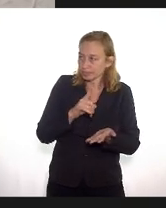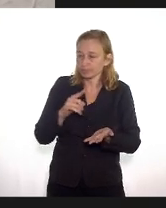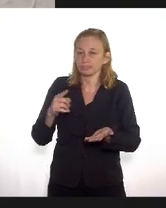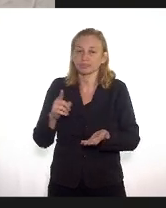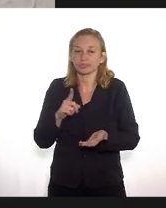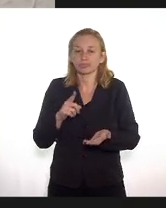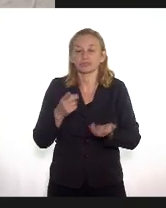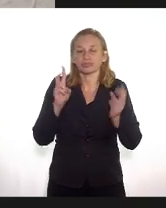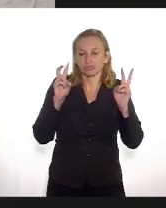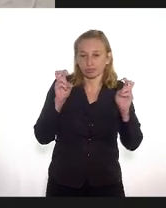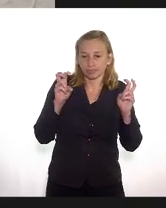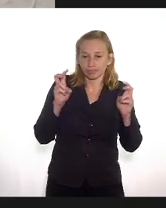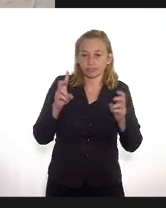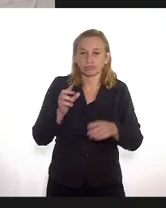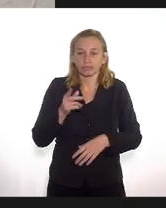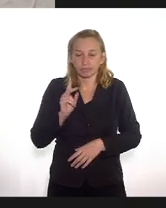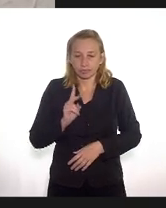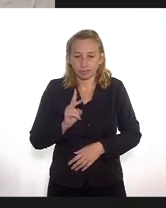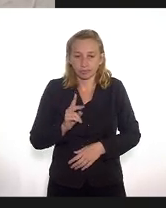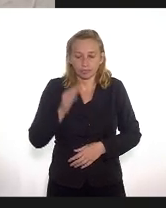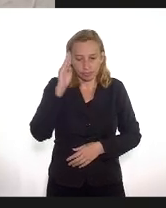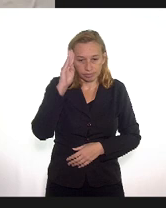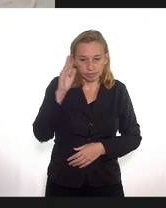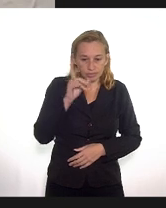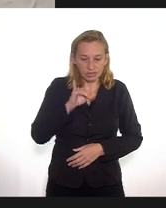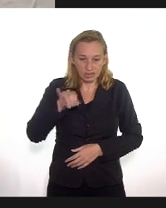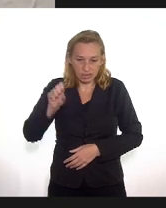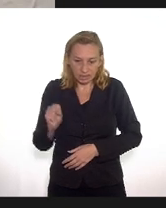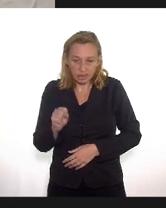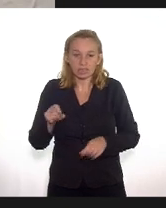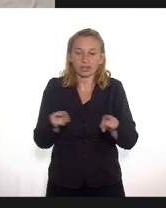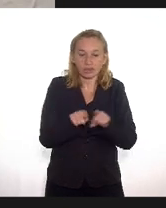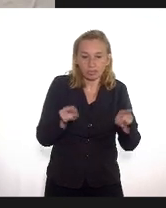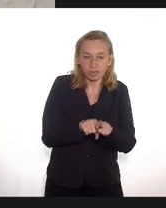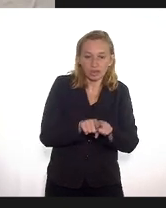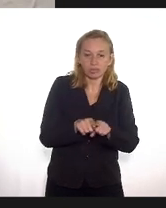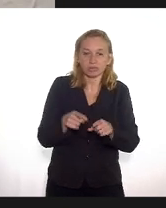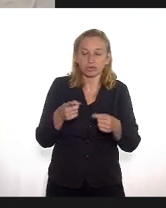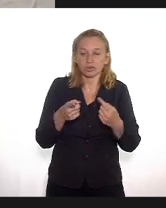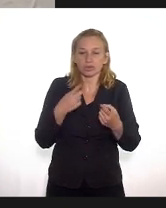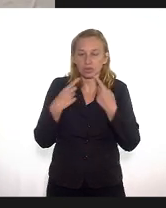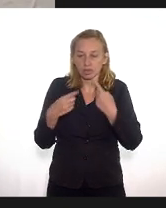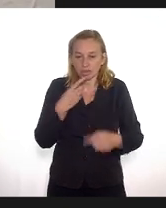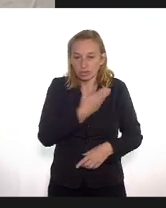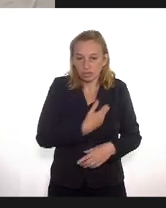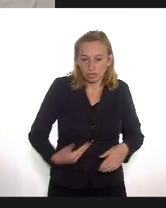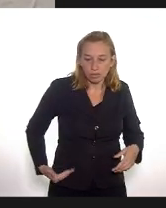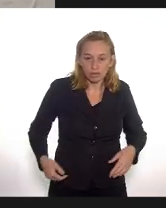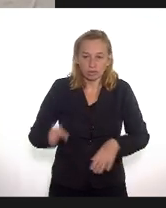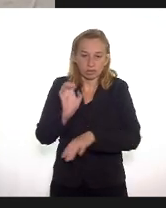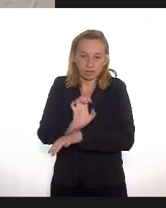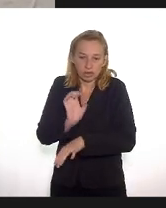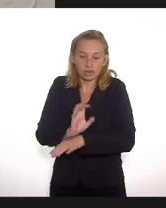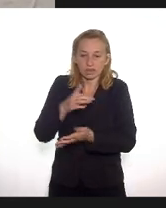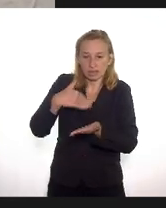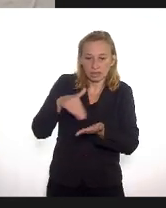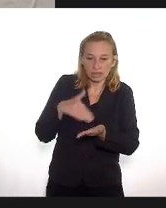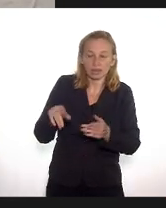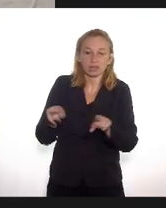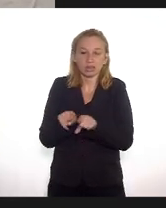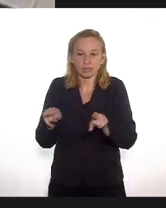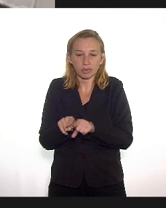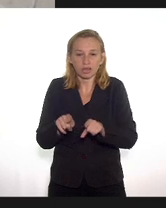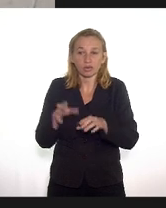as questões, principalmente do CEDERJ. E também o diálogo com o governo do Estado, nas secretarias competentes, e até mesmo no